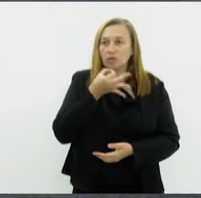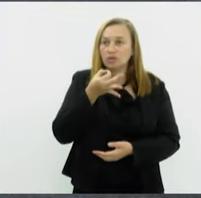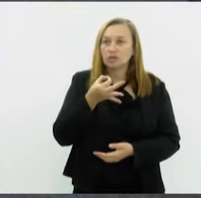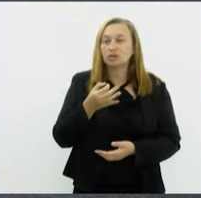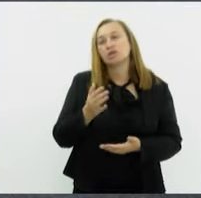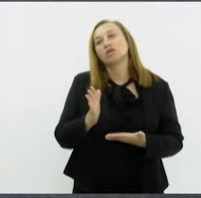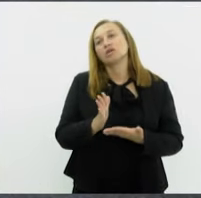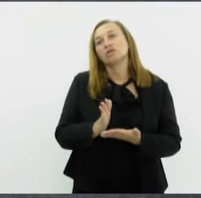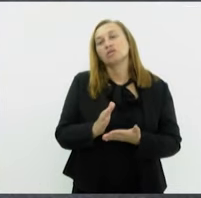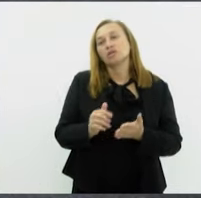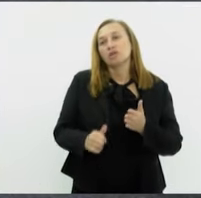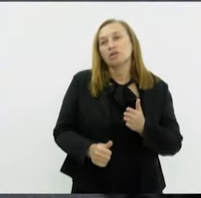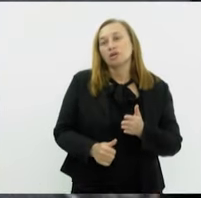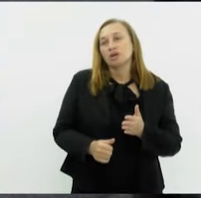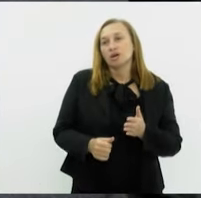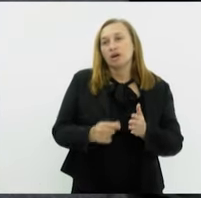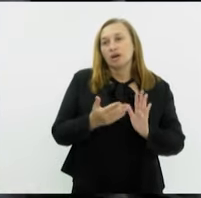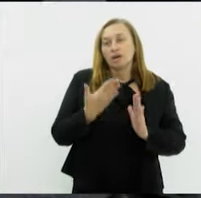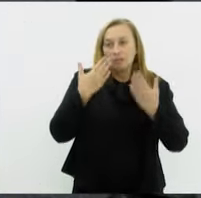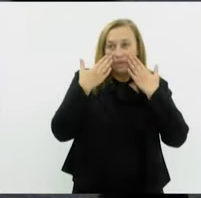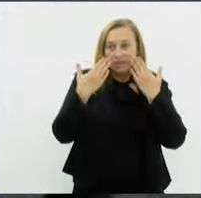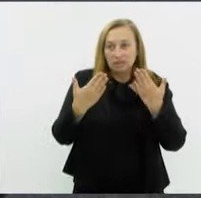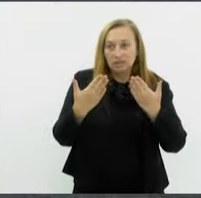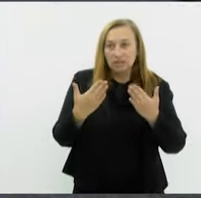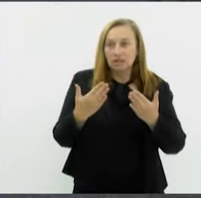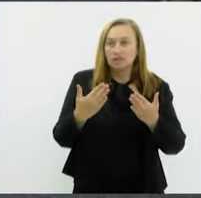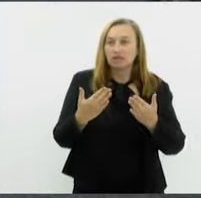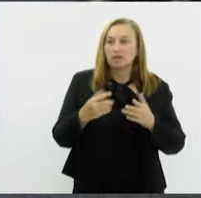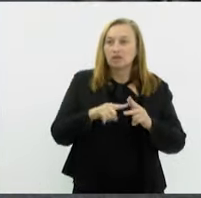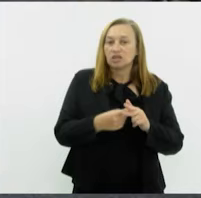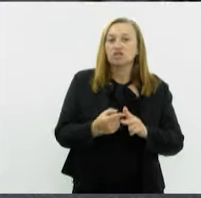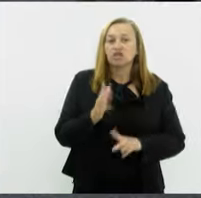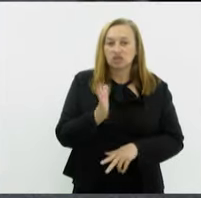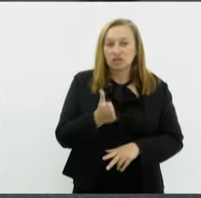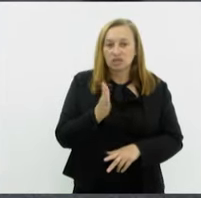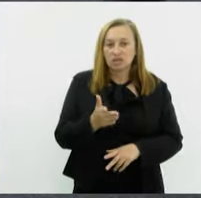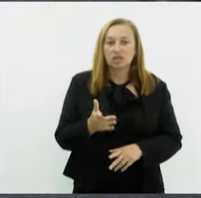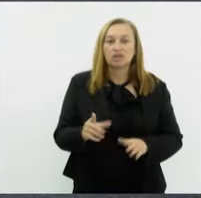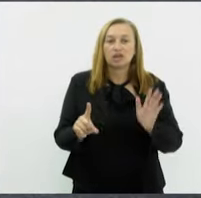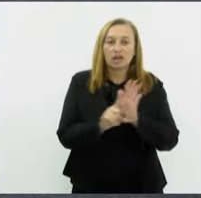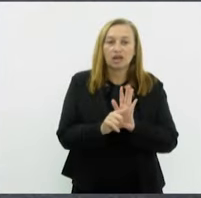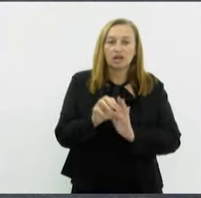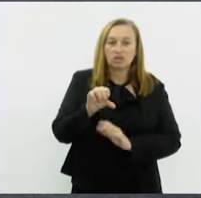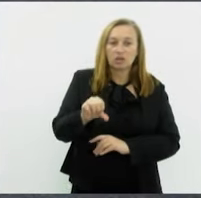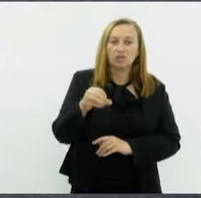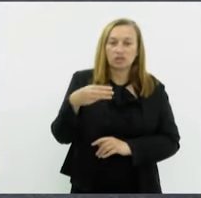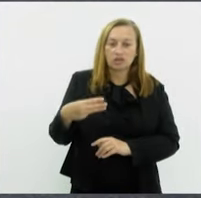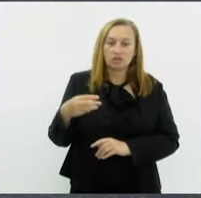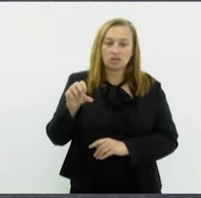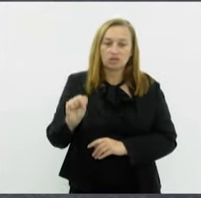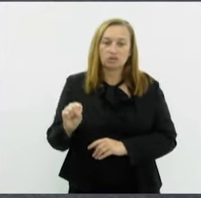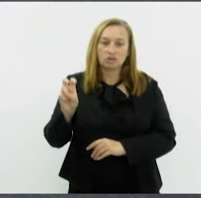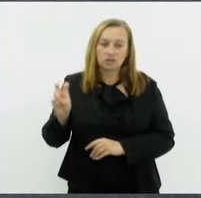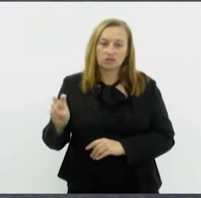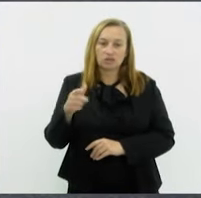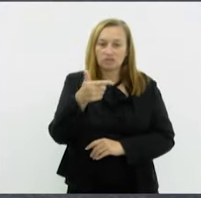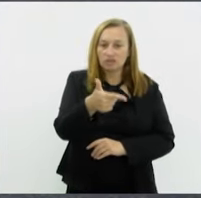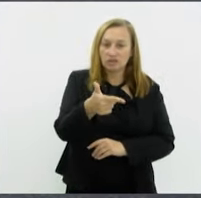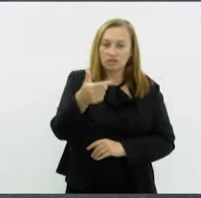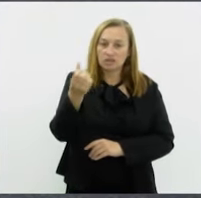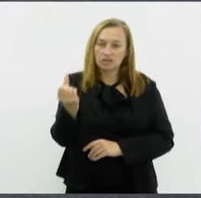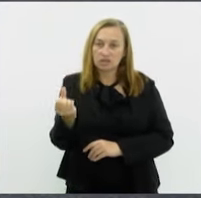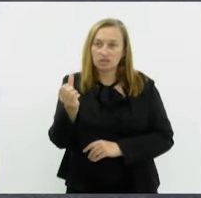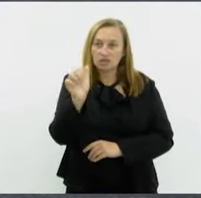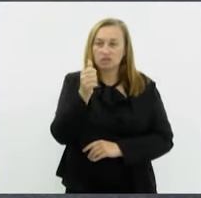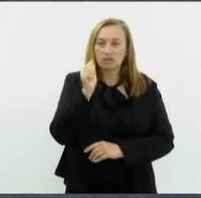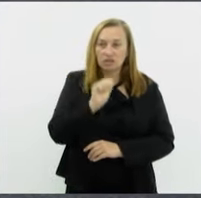alterações apresentadas aqui já são objeto da Lei 9385, de 26 de agosto de 2021, de minha